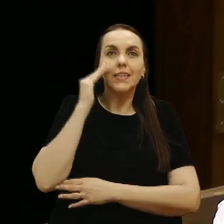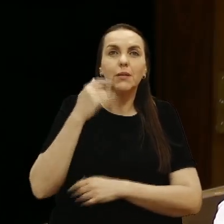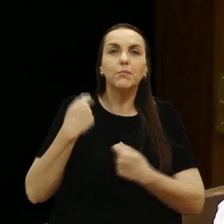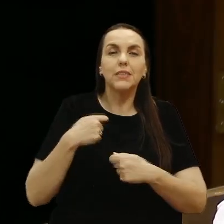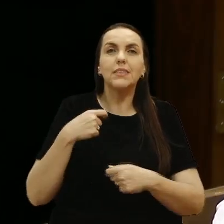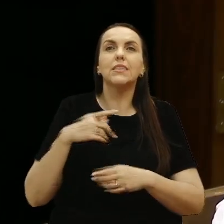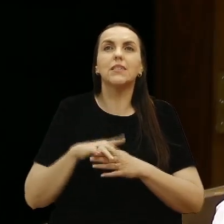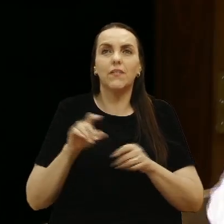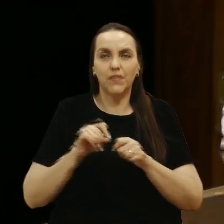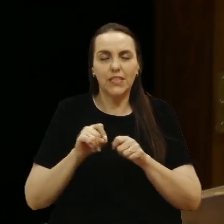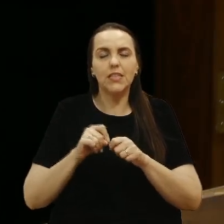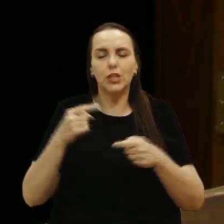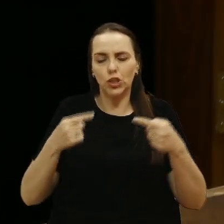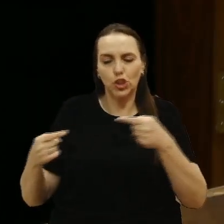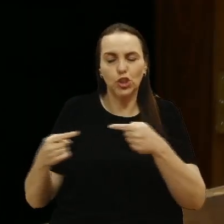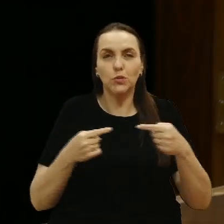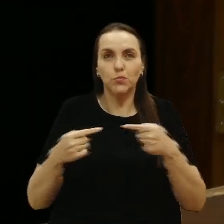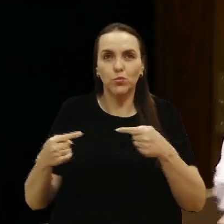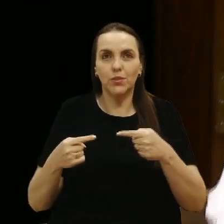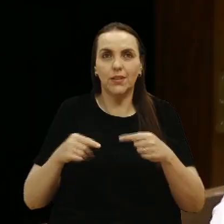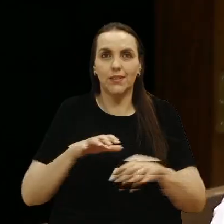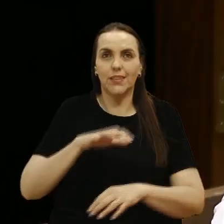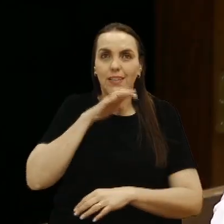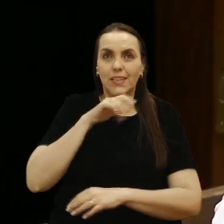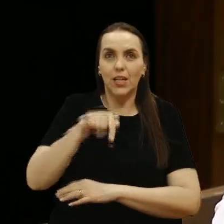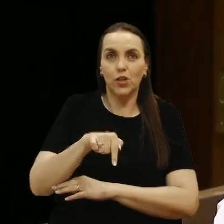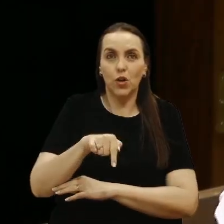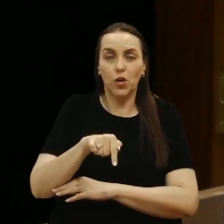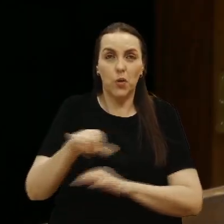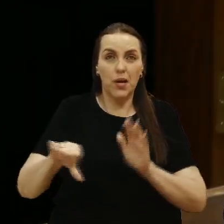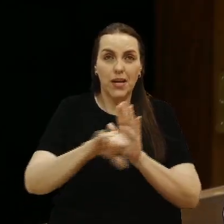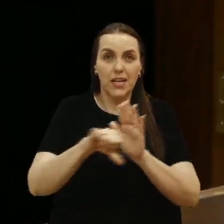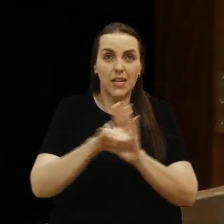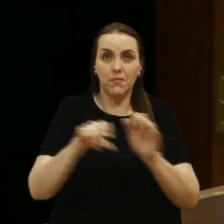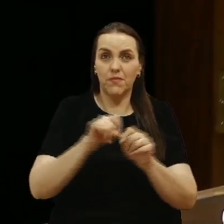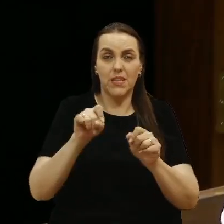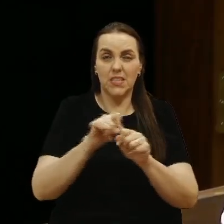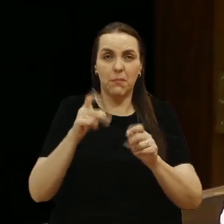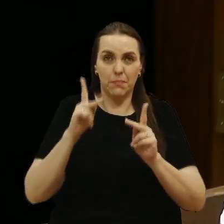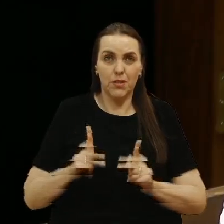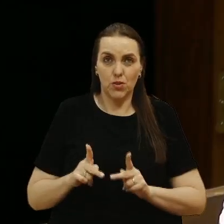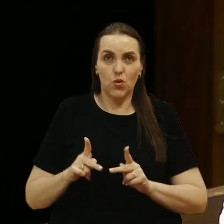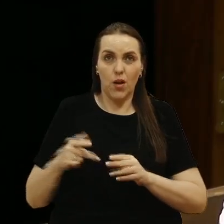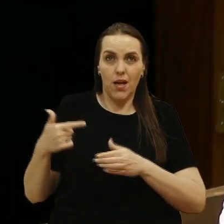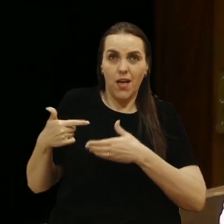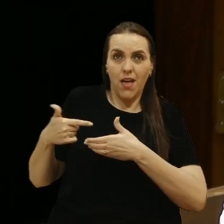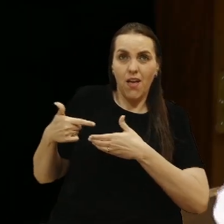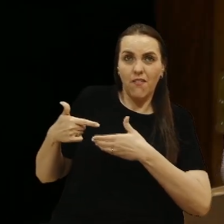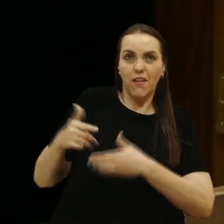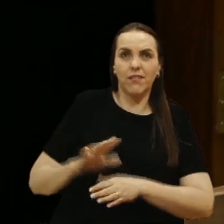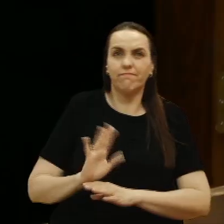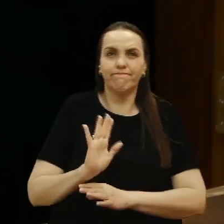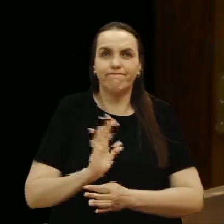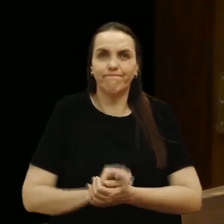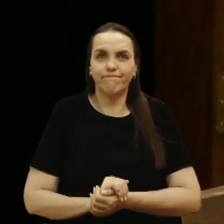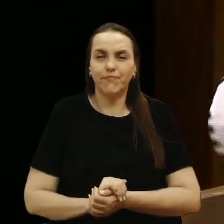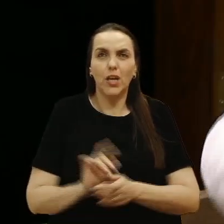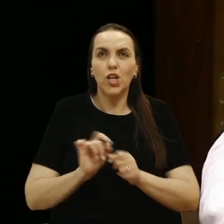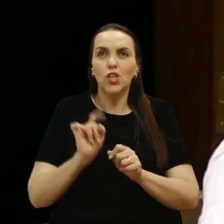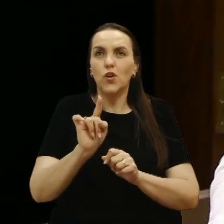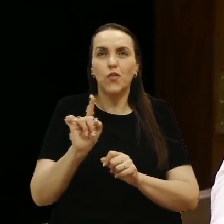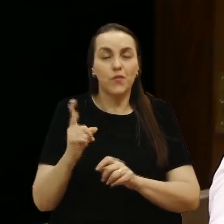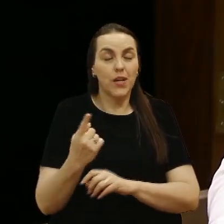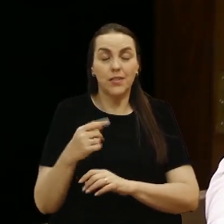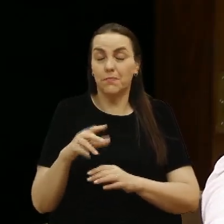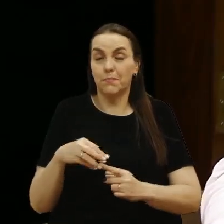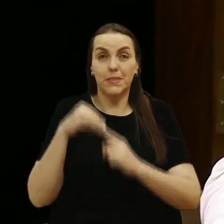disputa de território. Que não é aceitável o crime fazer as pessoas de refém. E que não se faz exclusivamente com